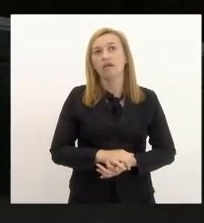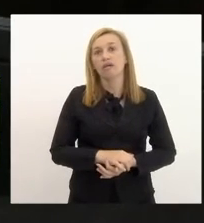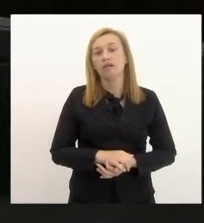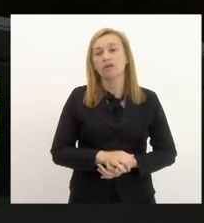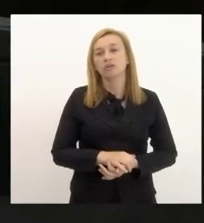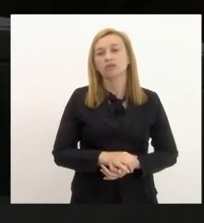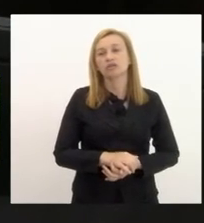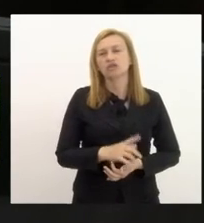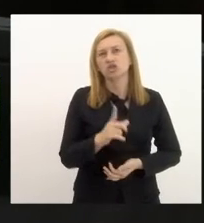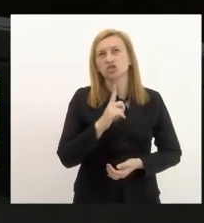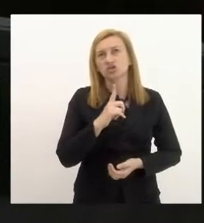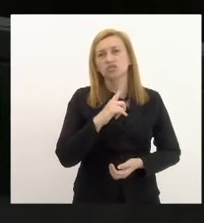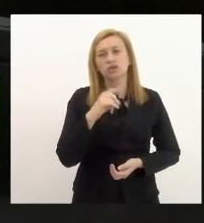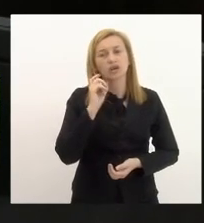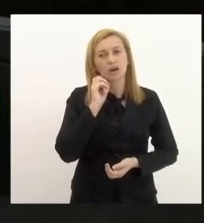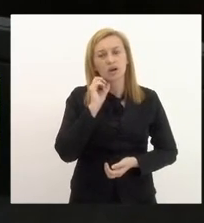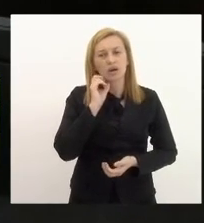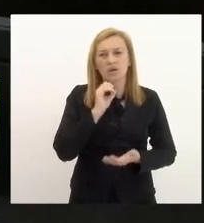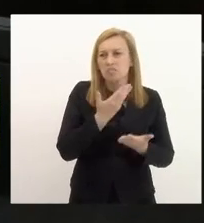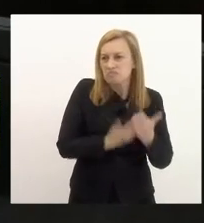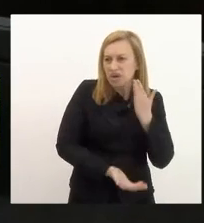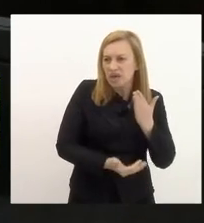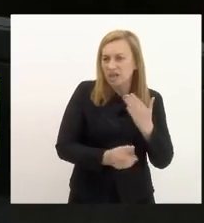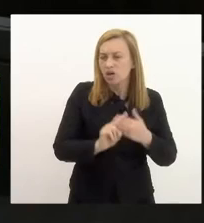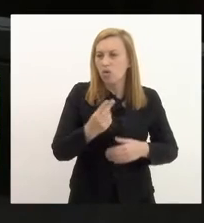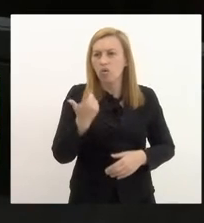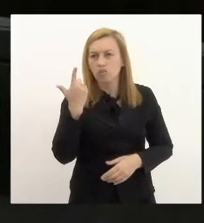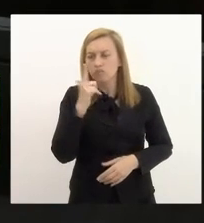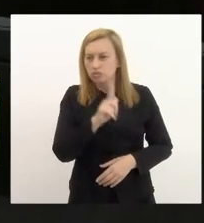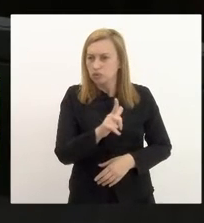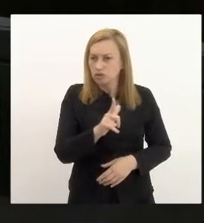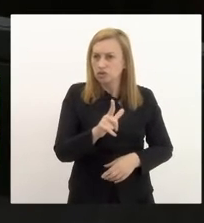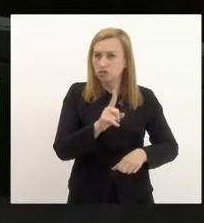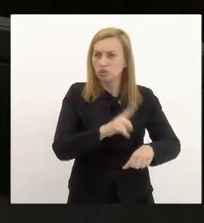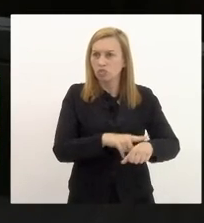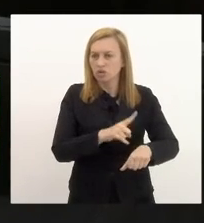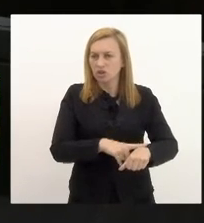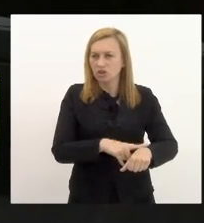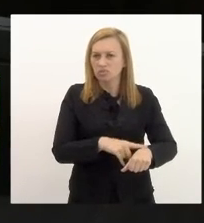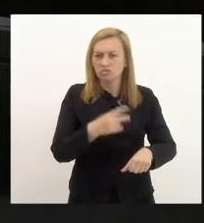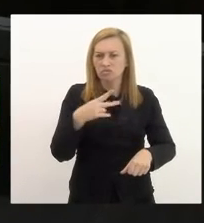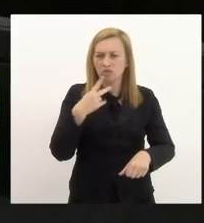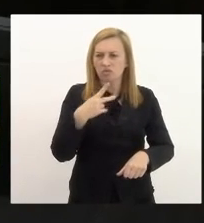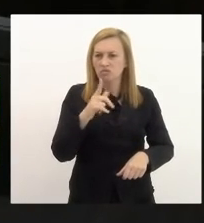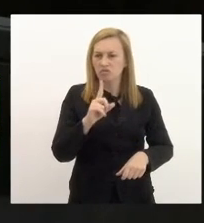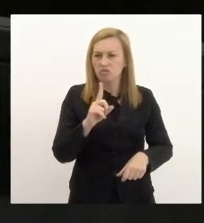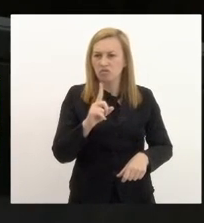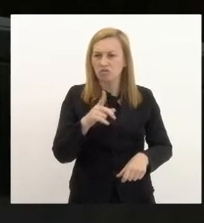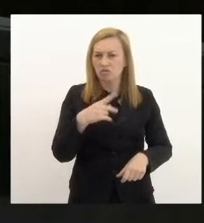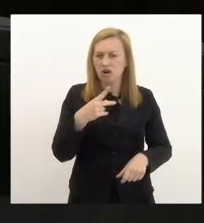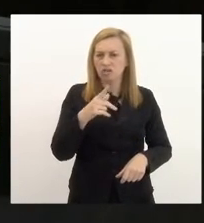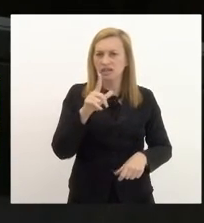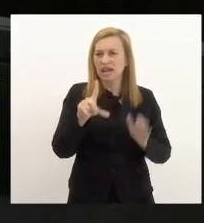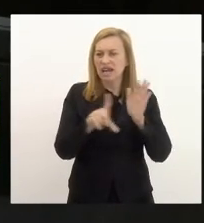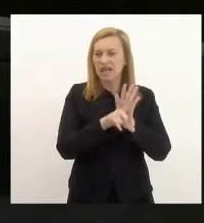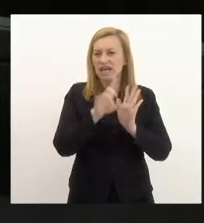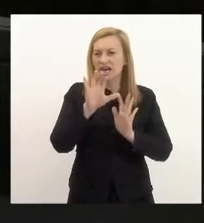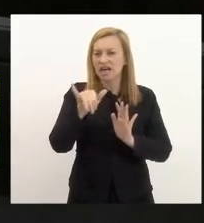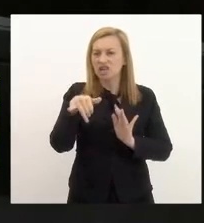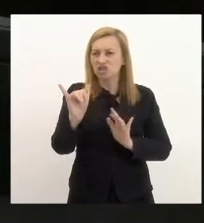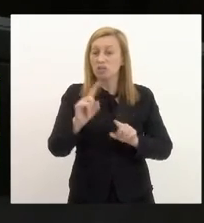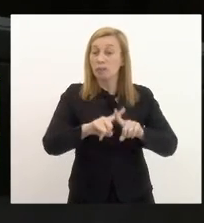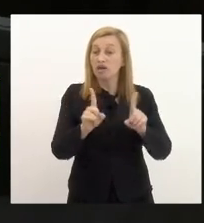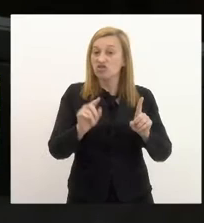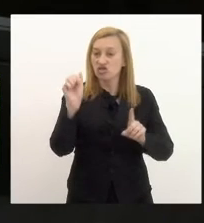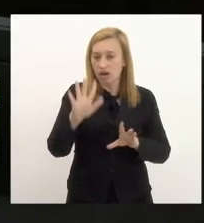que tiveram perda ou ganho nesse momento e não Fala especificamente da Lei kandir mas falo de uma